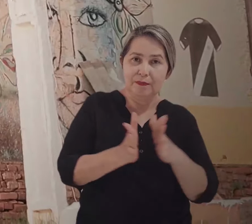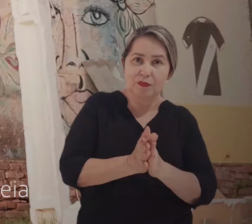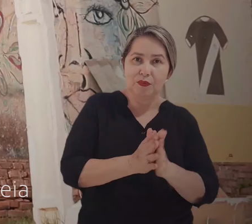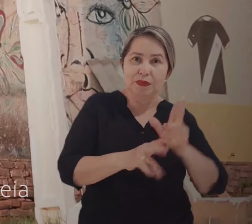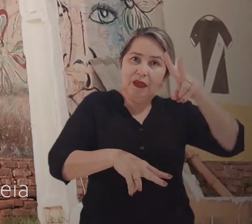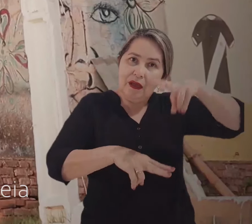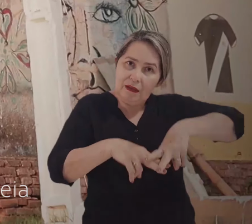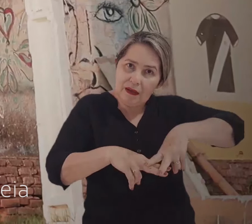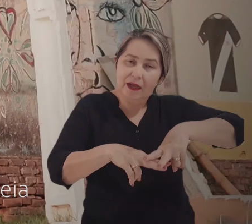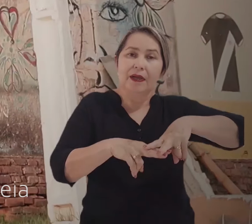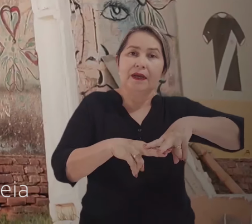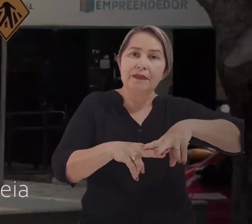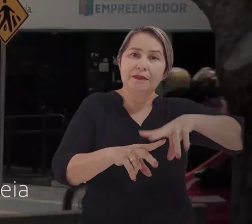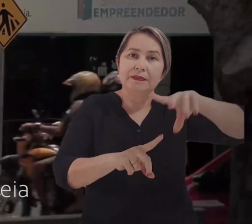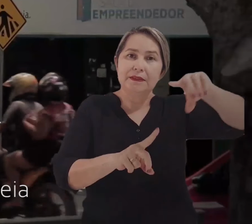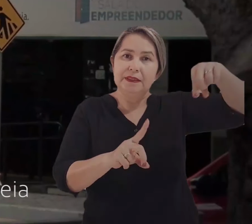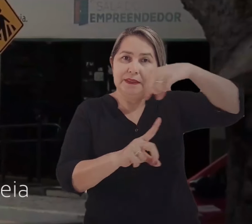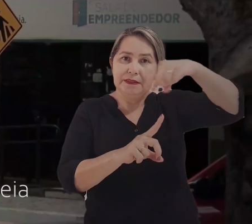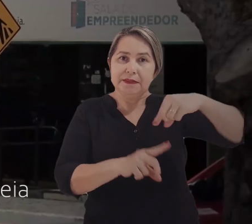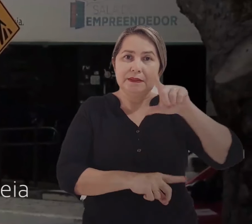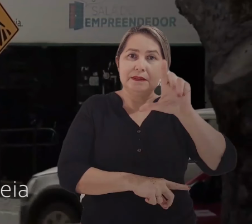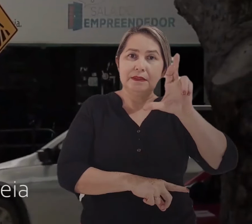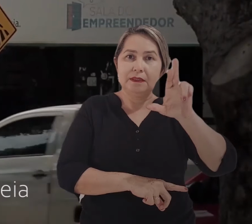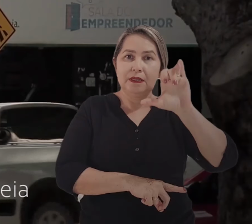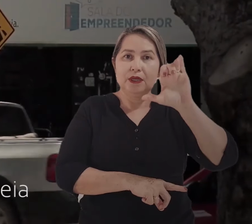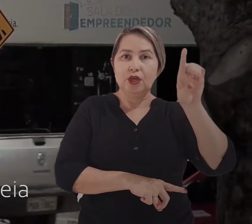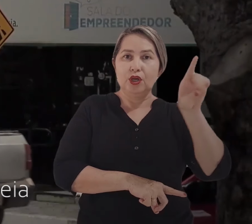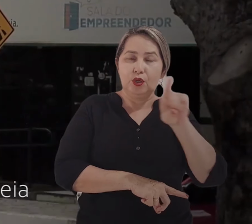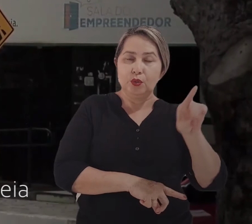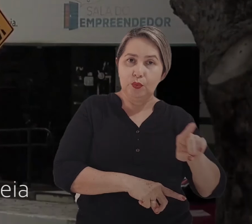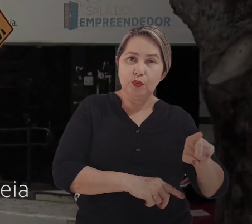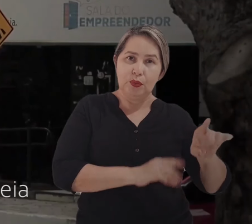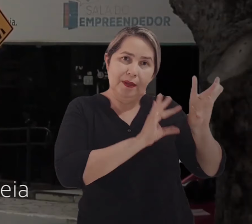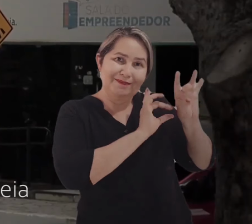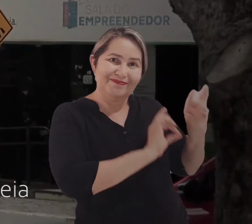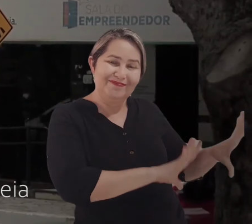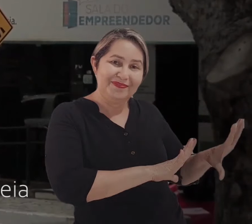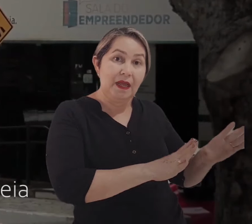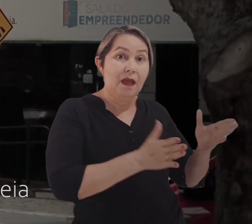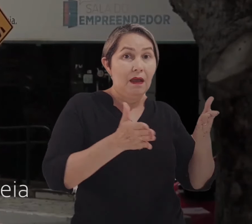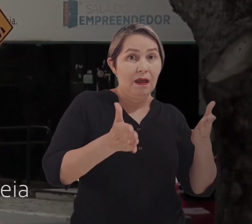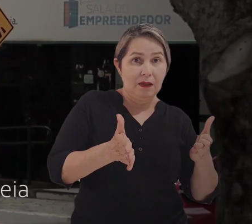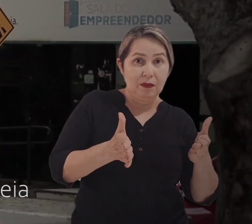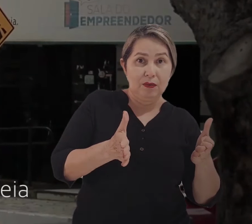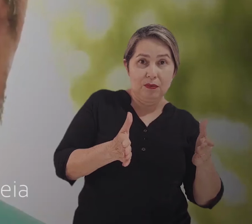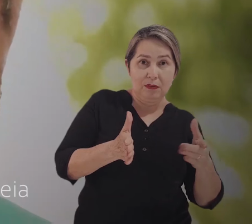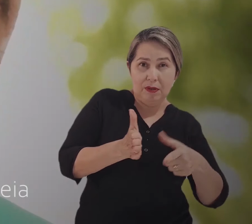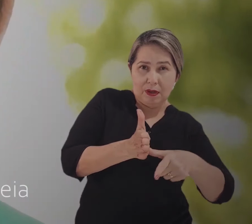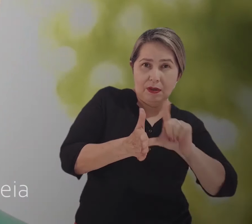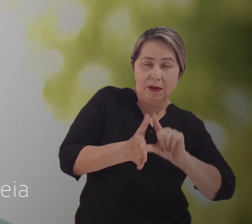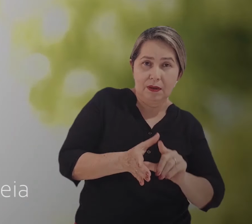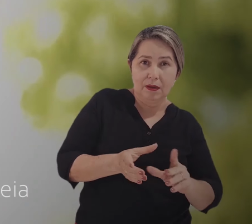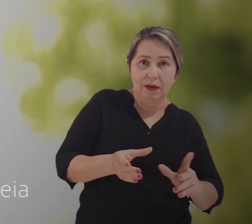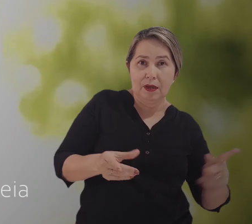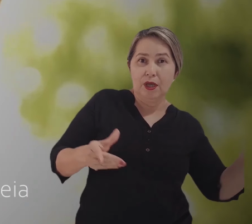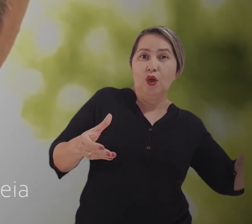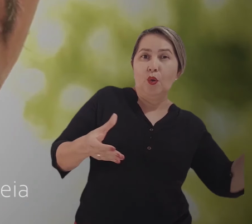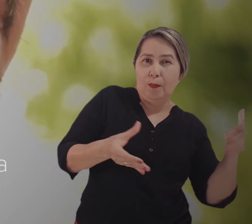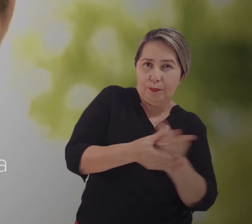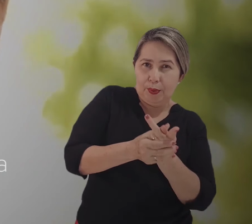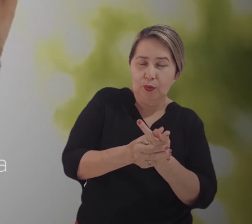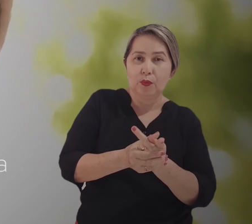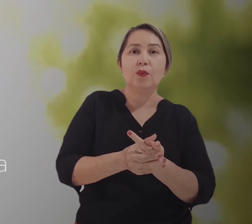e ele está lá abandonado. Ultimamente também aqui onde é o PROCON, na Praça Duque de Caxias, lá era um prédio histórico, né? Lá foi